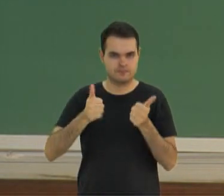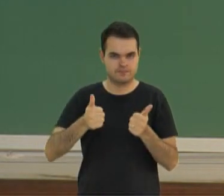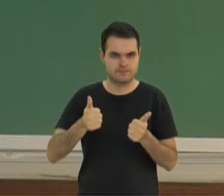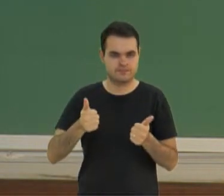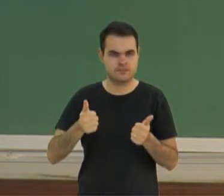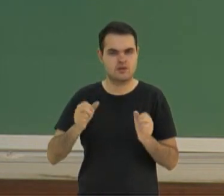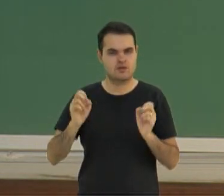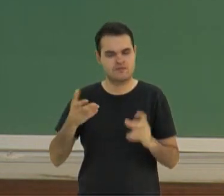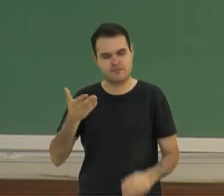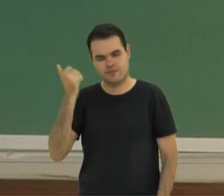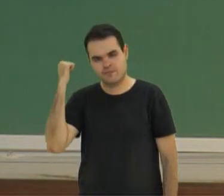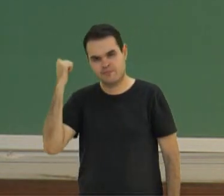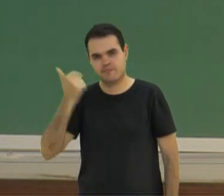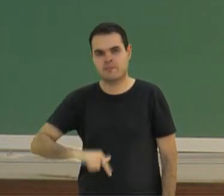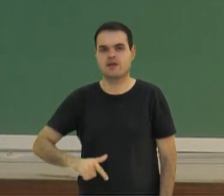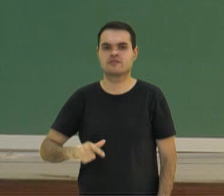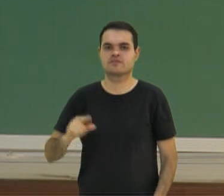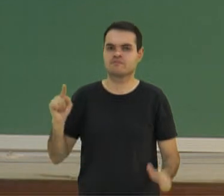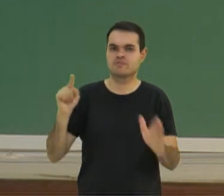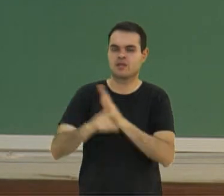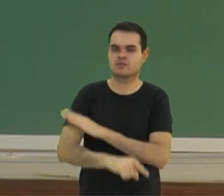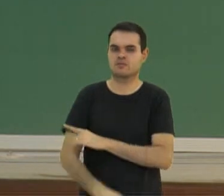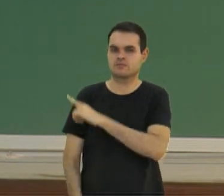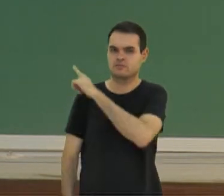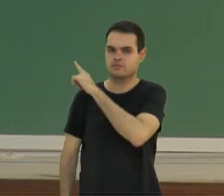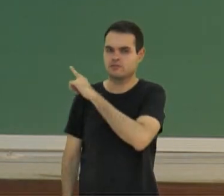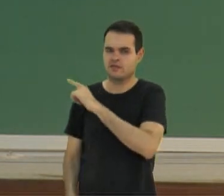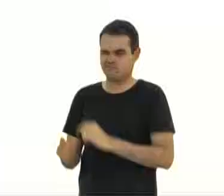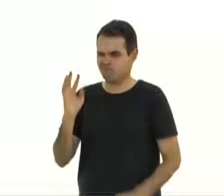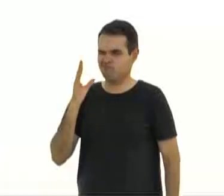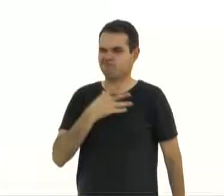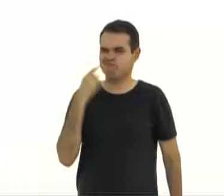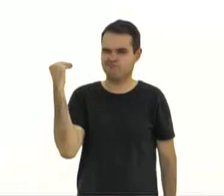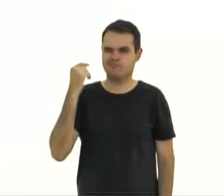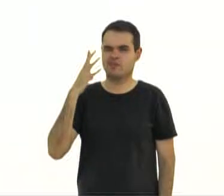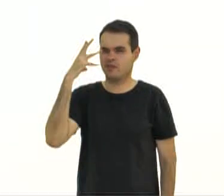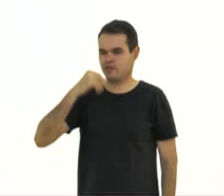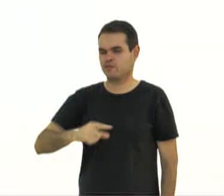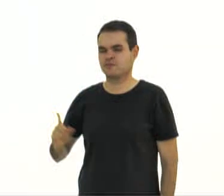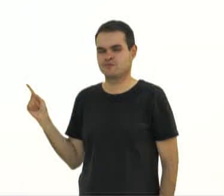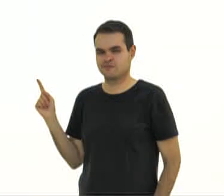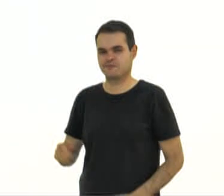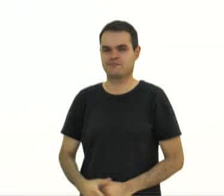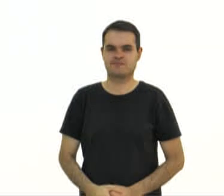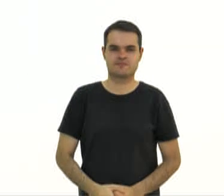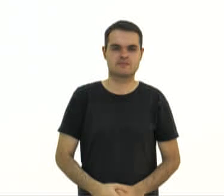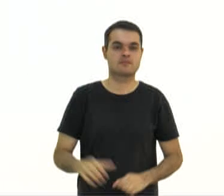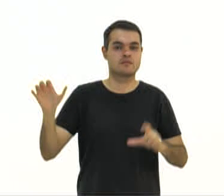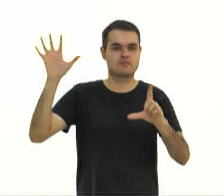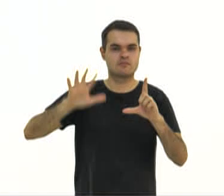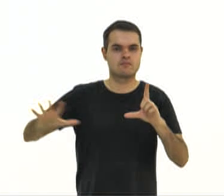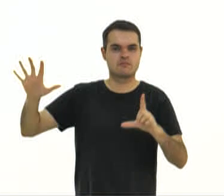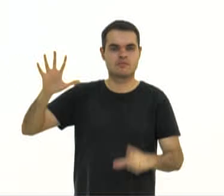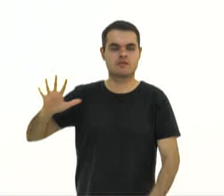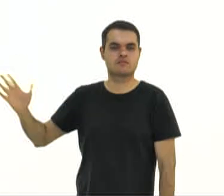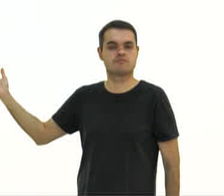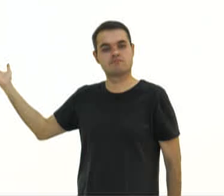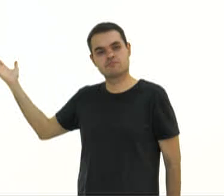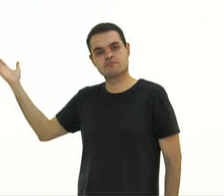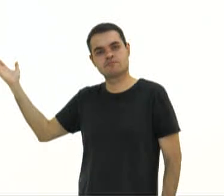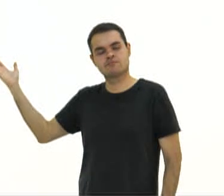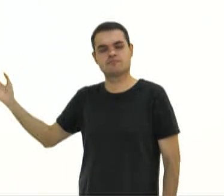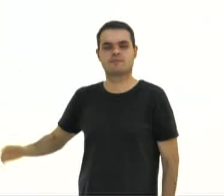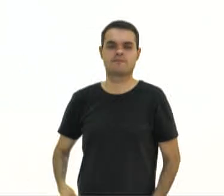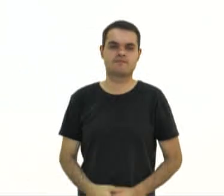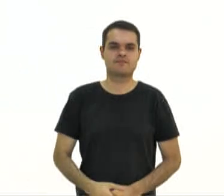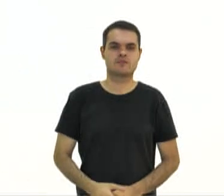Então, vamos lá. Mais uma questãozinha. Essa questãozinha é bala também. Olha que coisa linda. A imagem é justamente essa que está aqui. O que ele